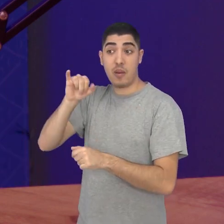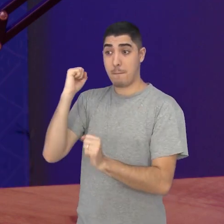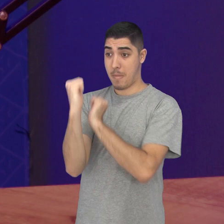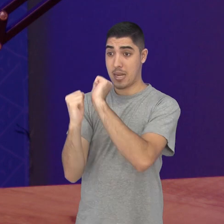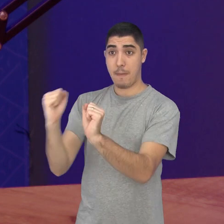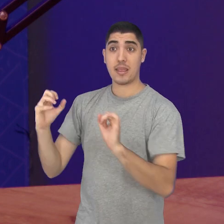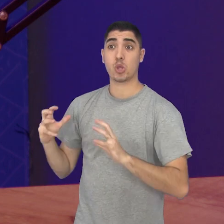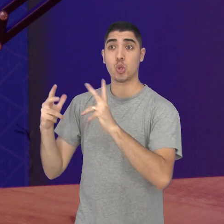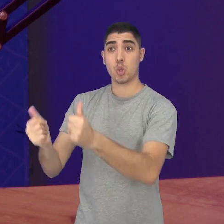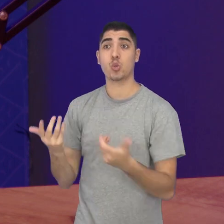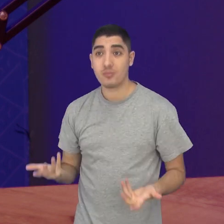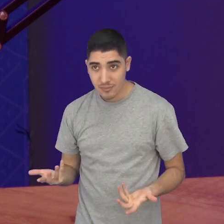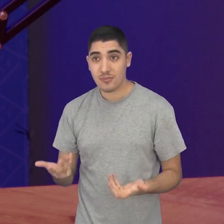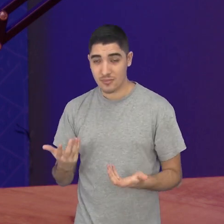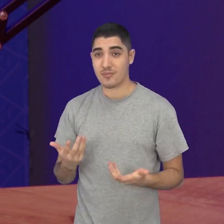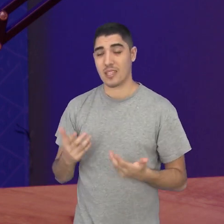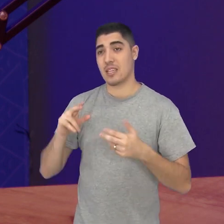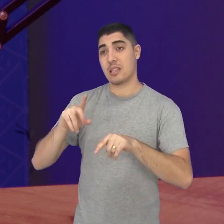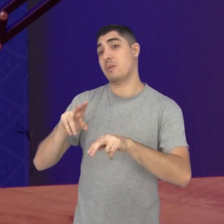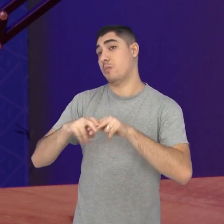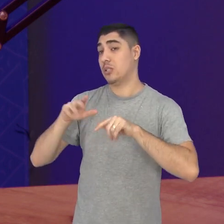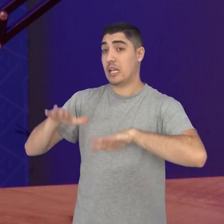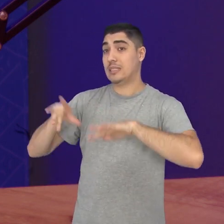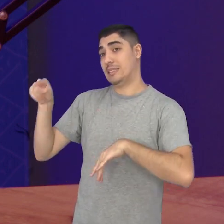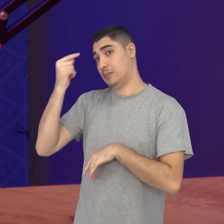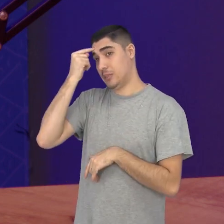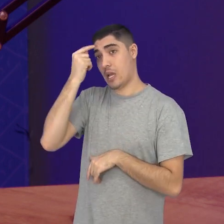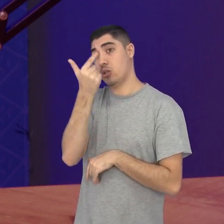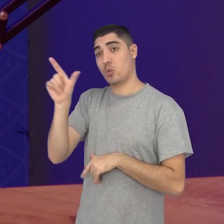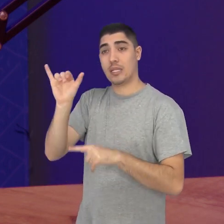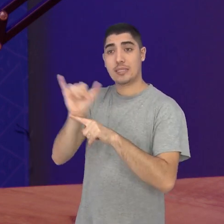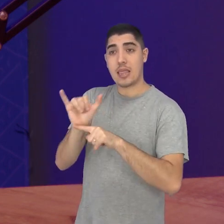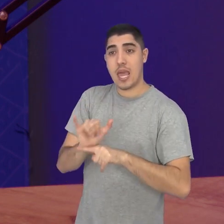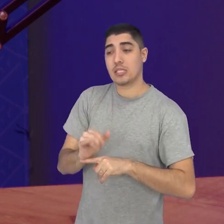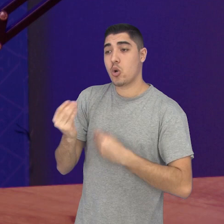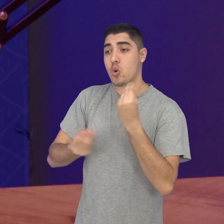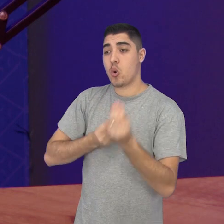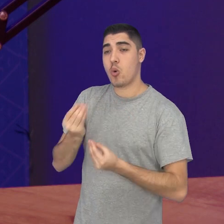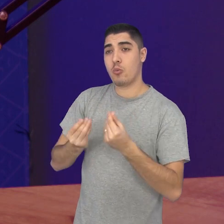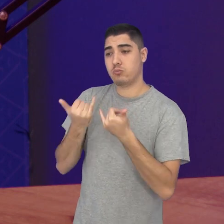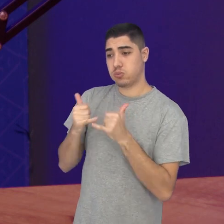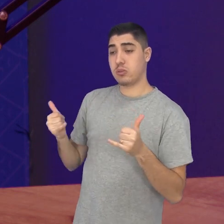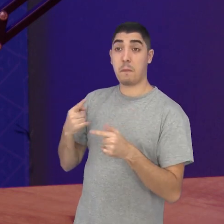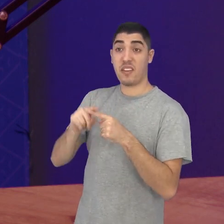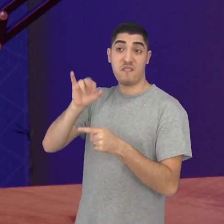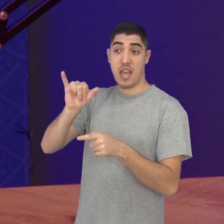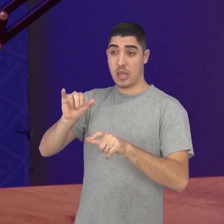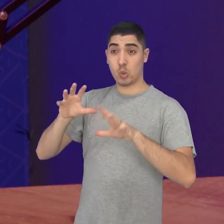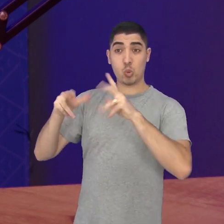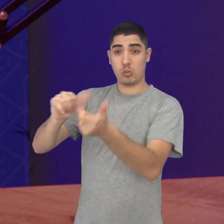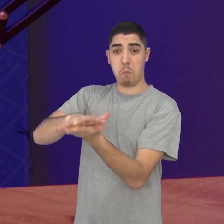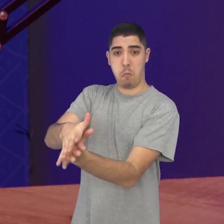humana, não sei. Mas uma hora ou outra eles acabariam tendo também, né, que pensar em uma outra alternativa, porque eles iam acabar com